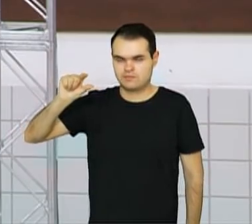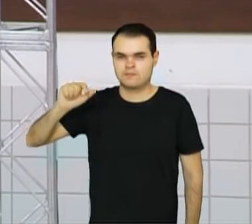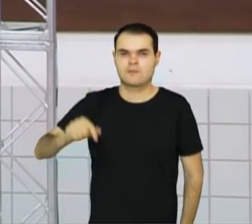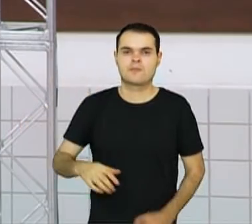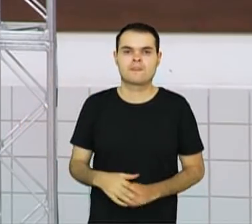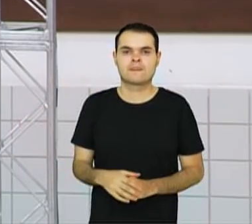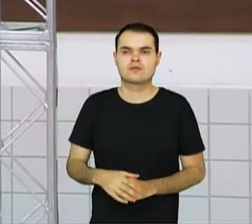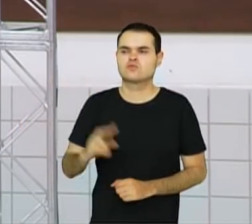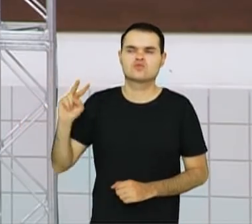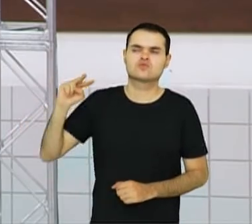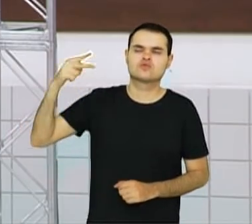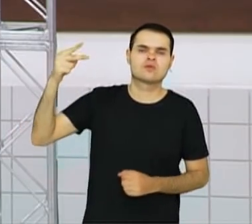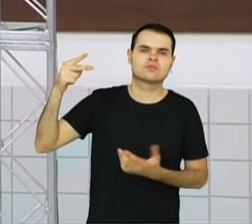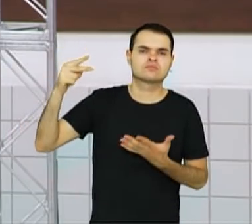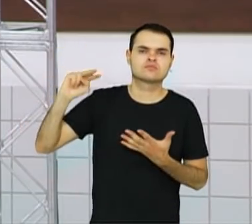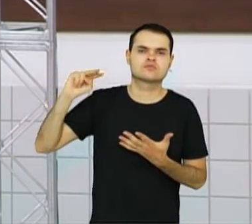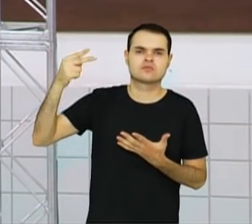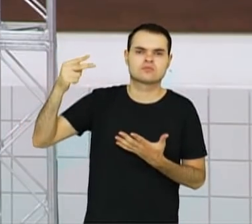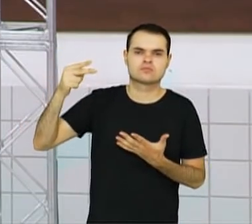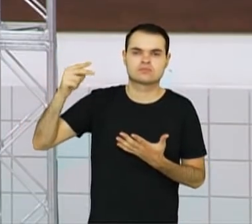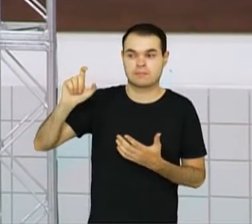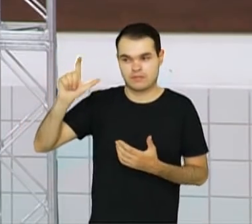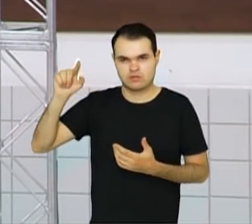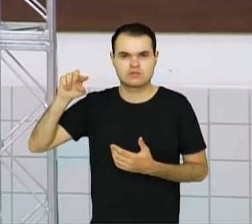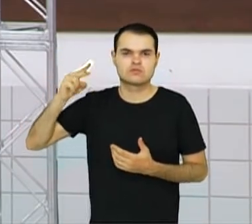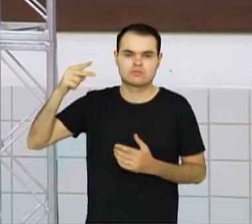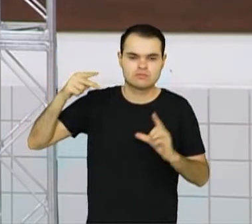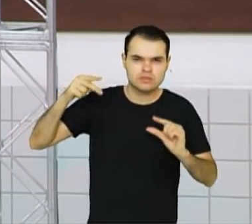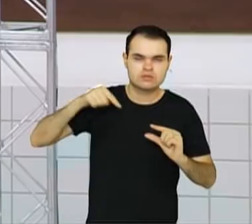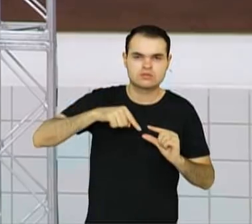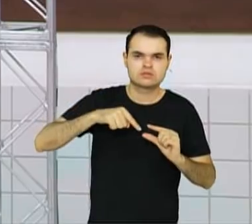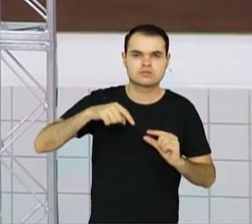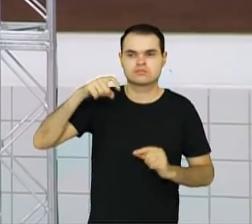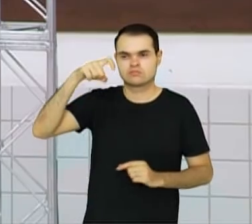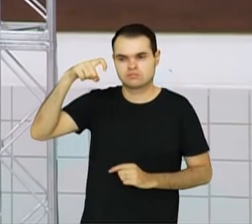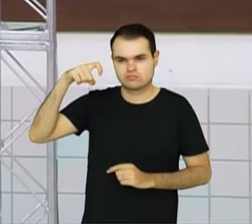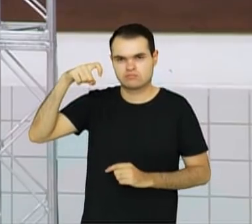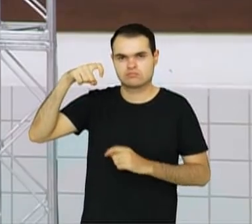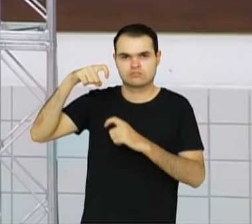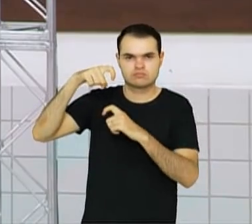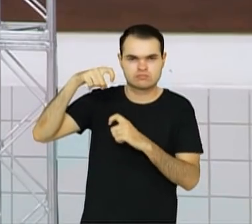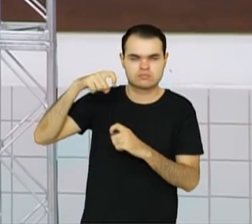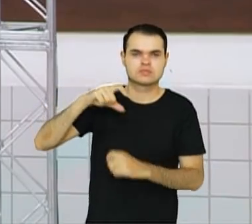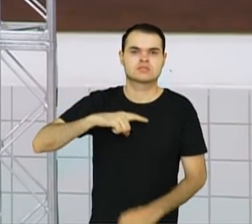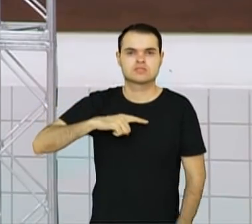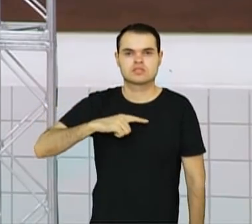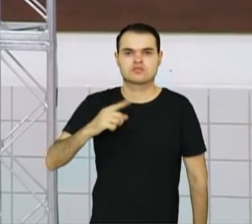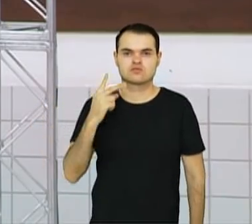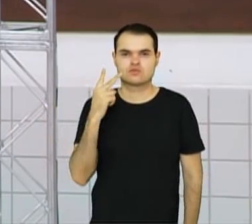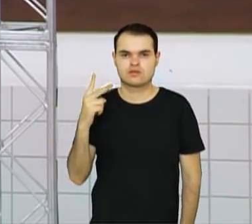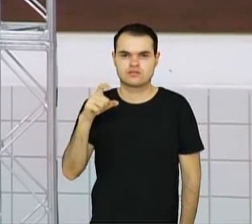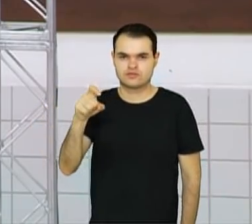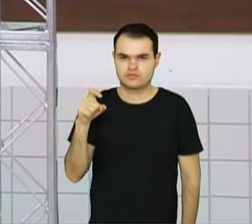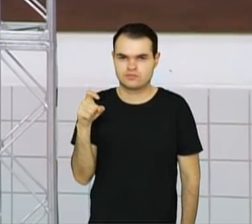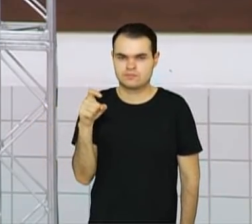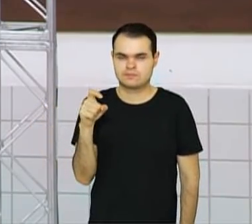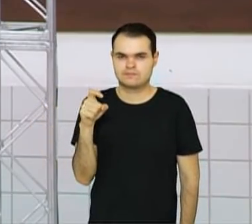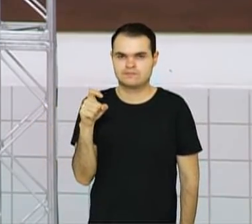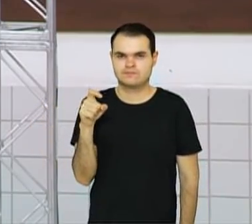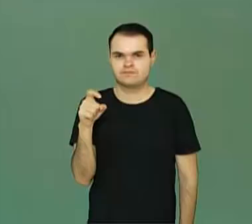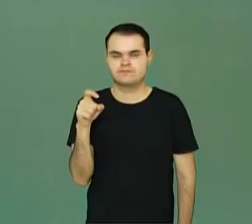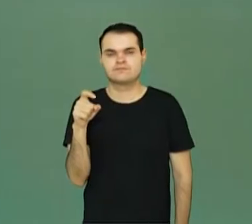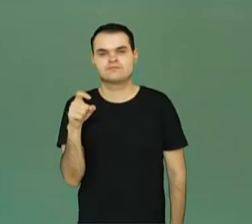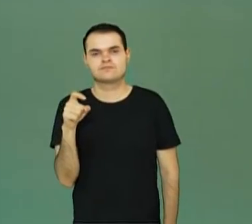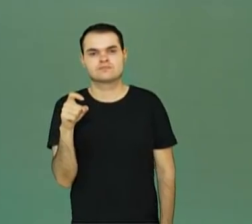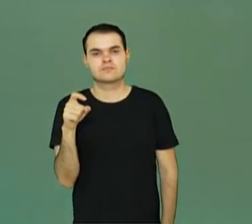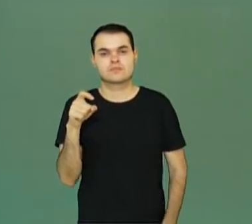E o dobro dela, para formar a diagonal menor? X em cima, x embaixo, eu tenho ao todo 2x. E a